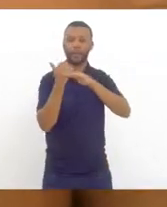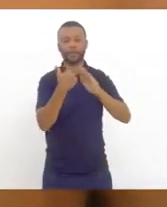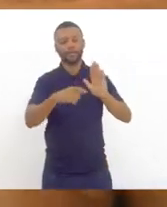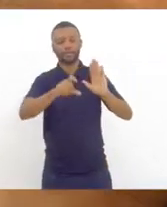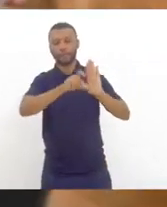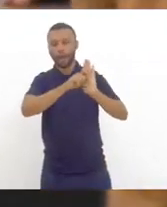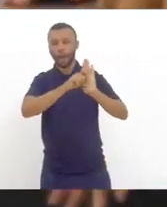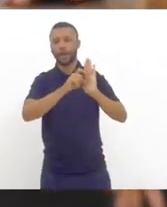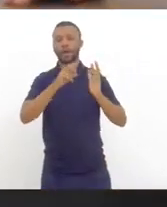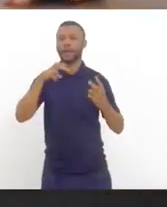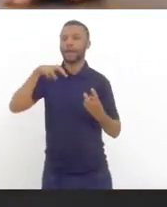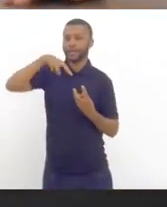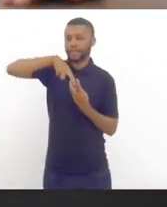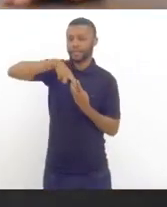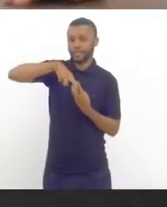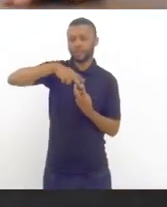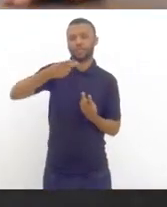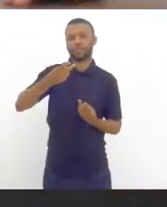2,